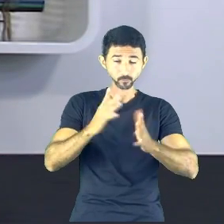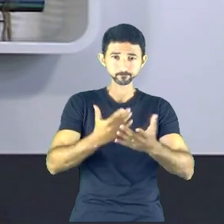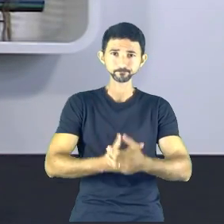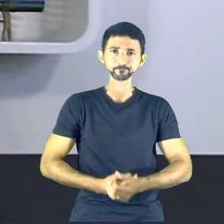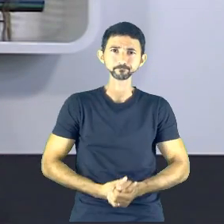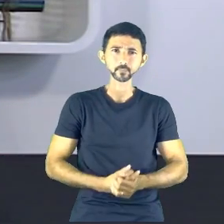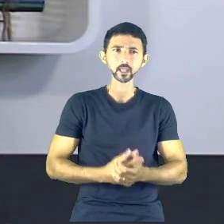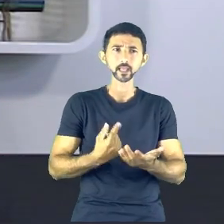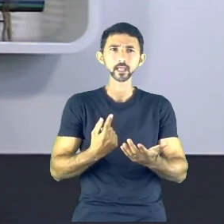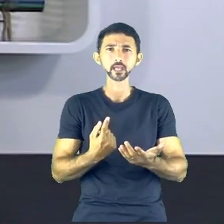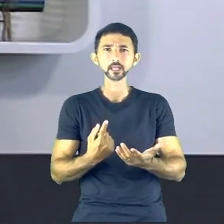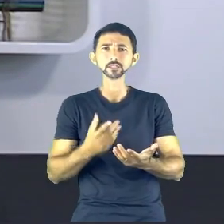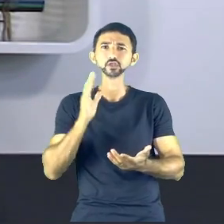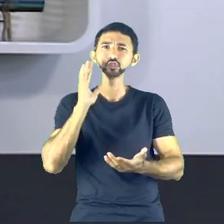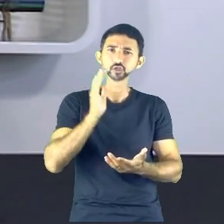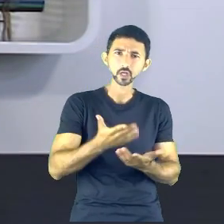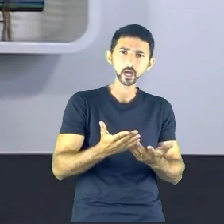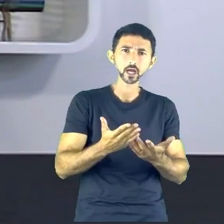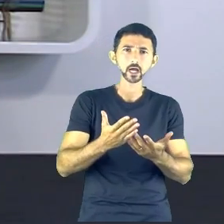Mas antes vou lembrar o seguinte: